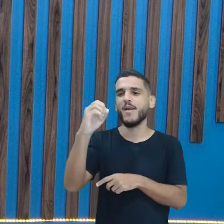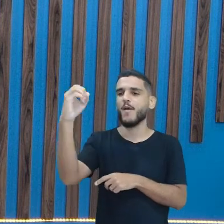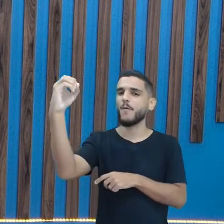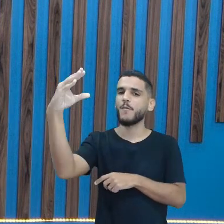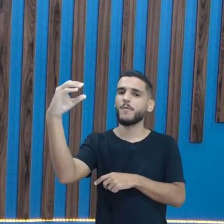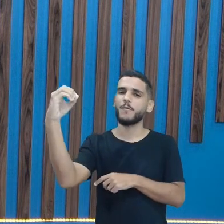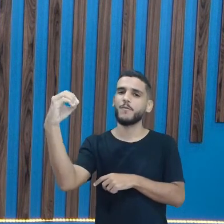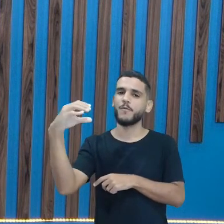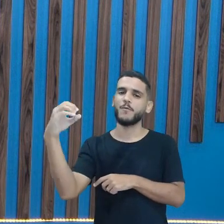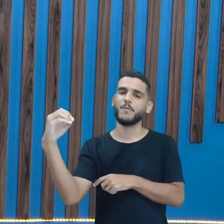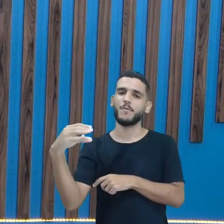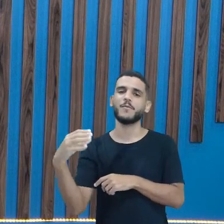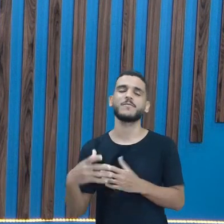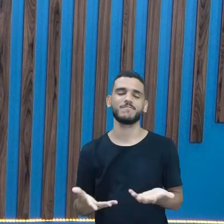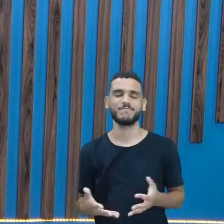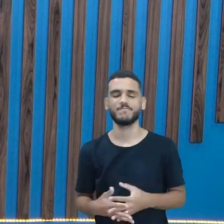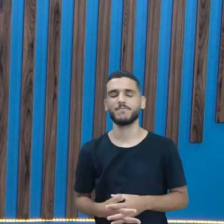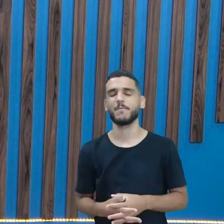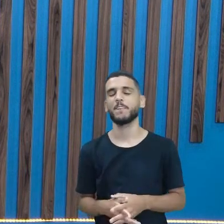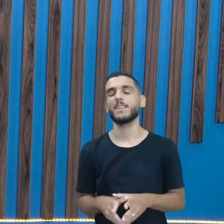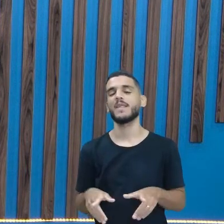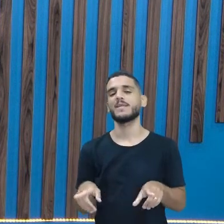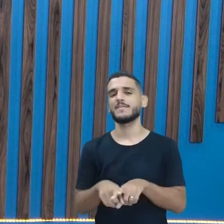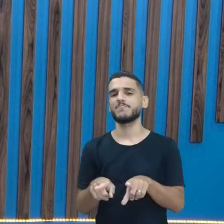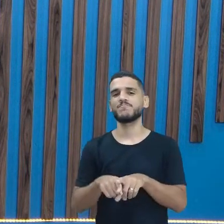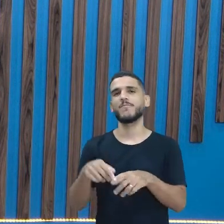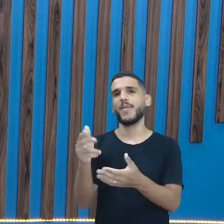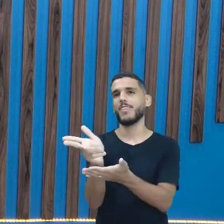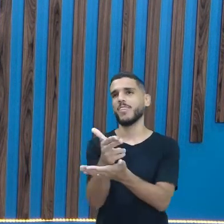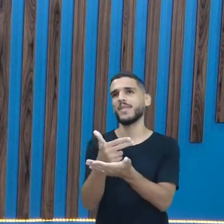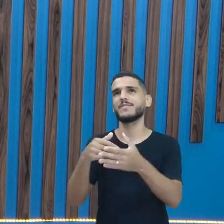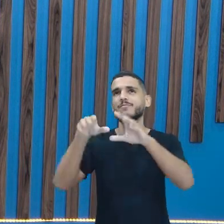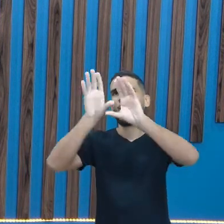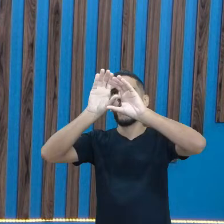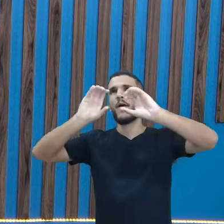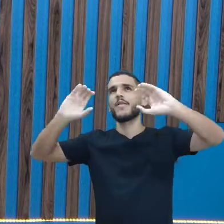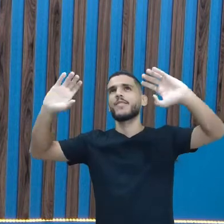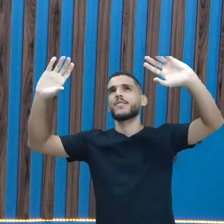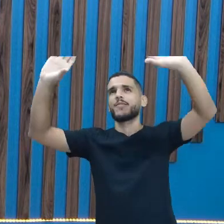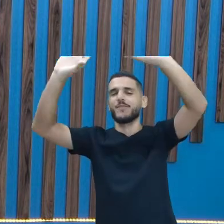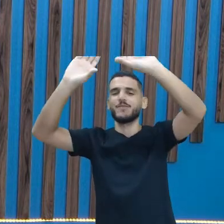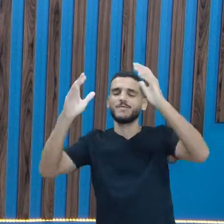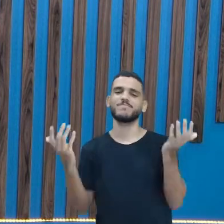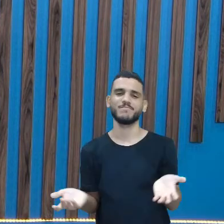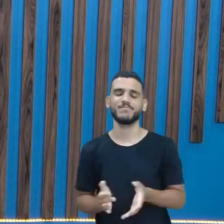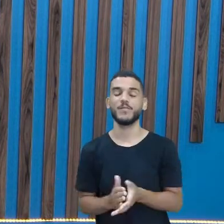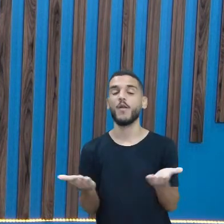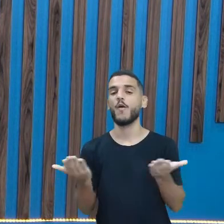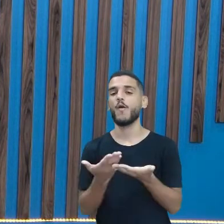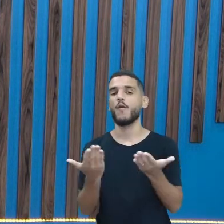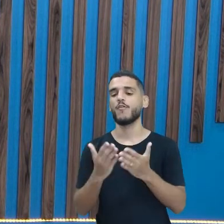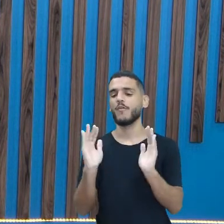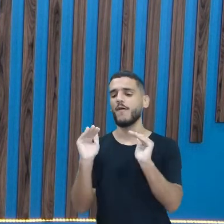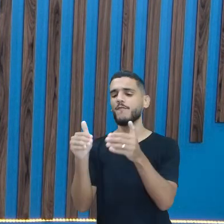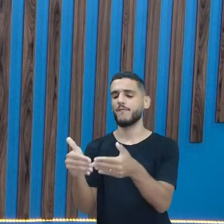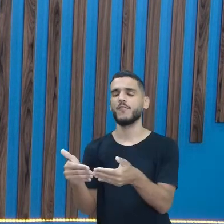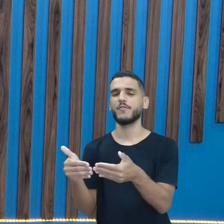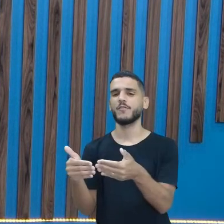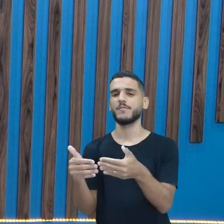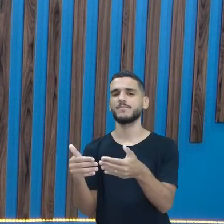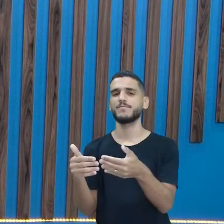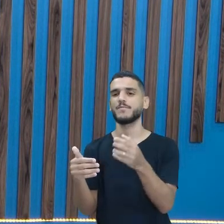céu. Sim. Né? Então tem muita coisa que a gente pode ver da janela. E é isso que a gente vai falar hoje, né?